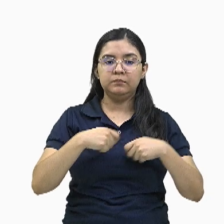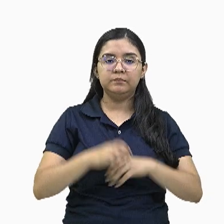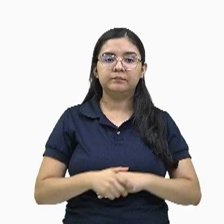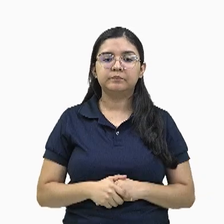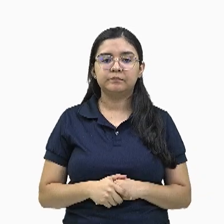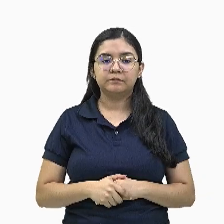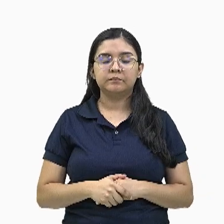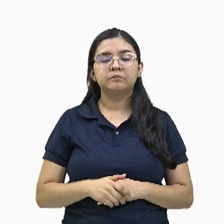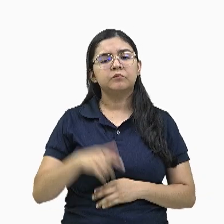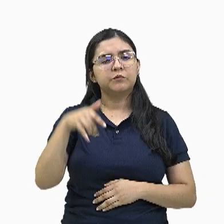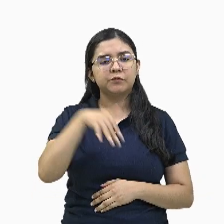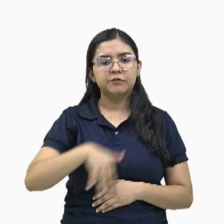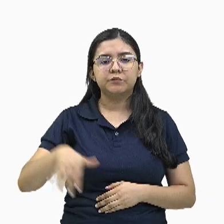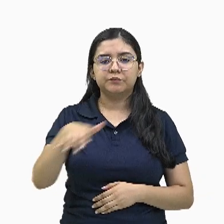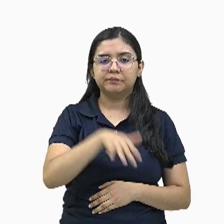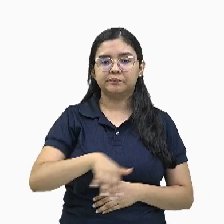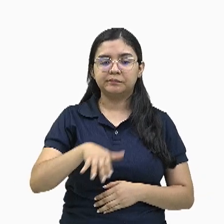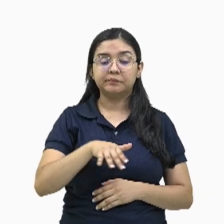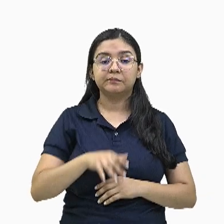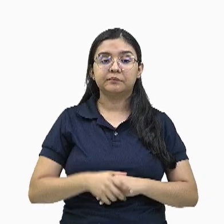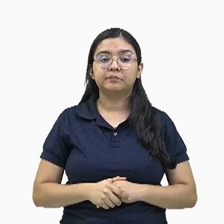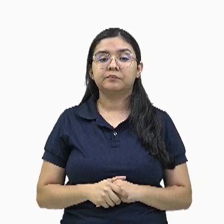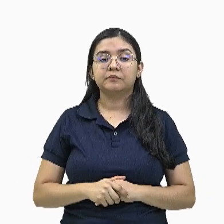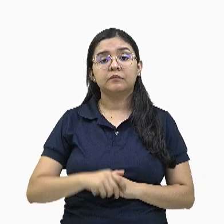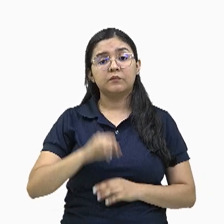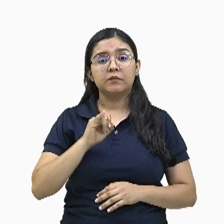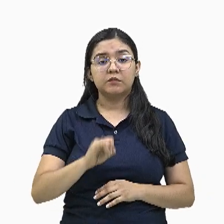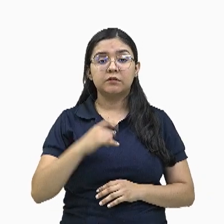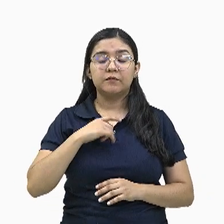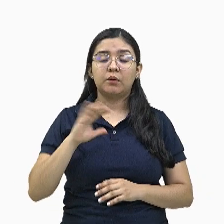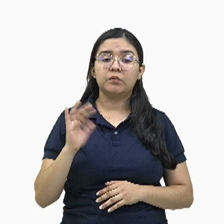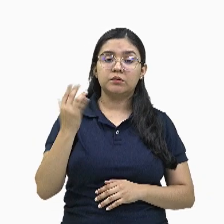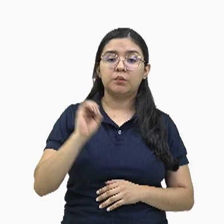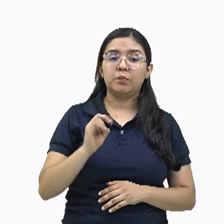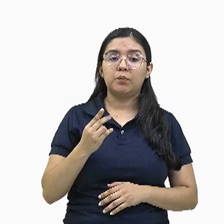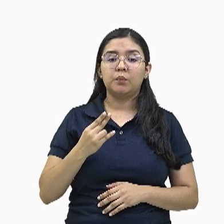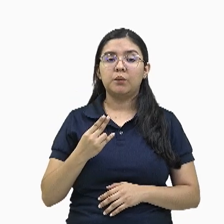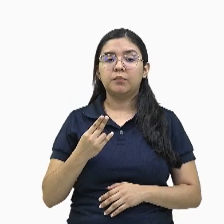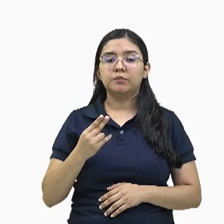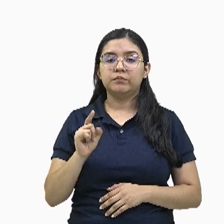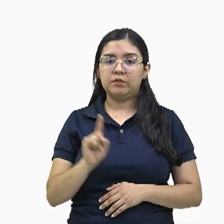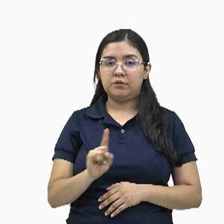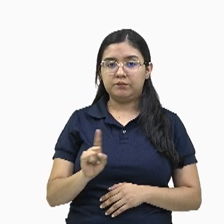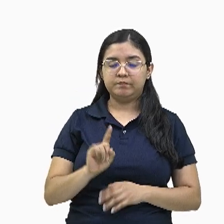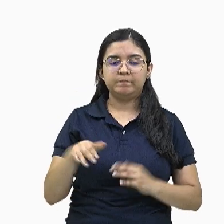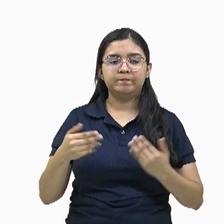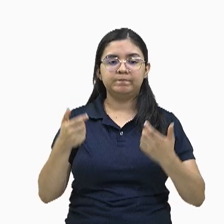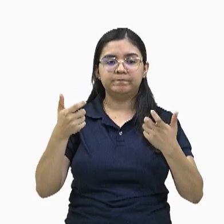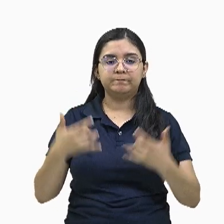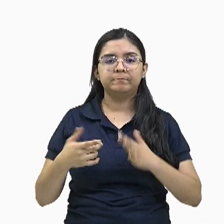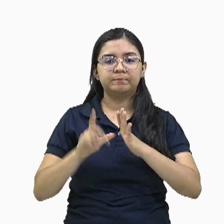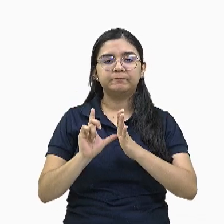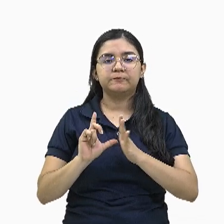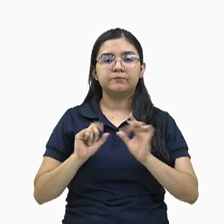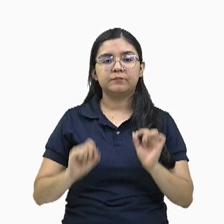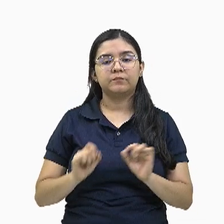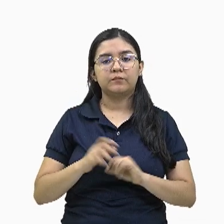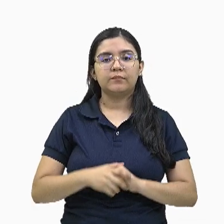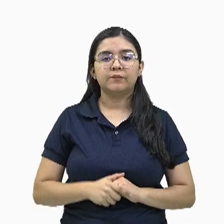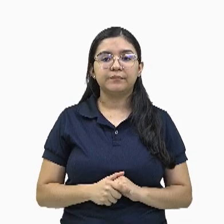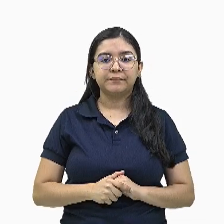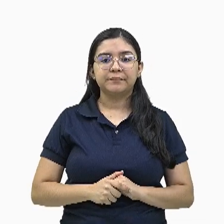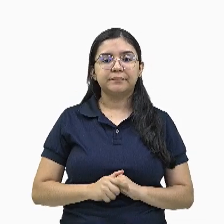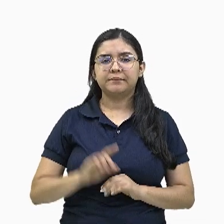em termos gerais, sem considerar se realmente acontecerá ou não. Como eu disse para vocês, né? Nós